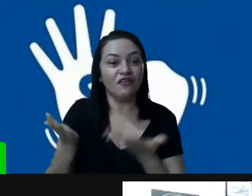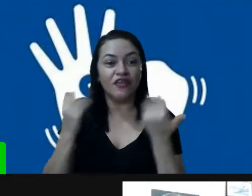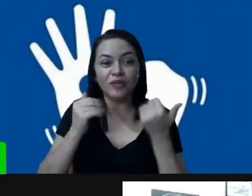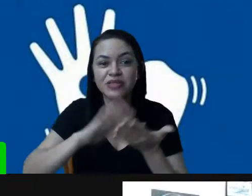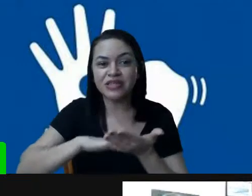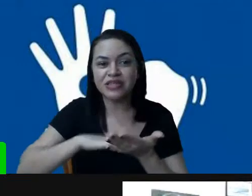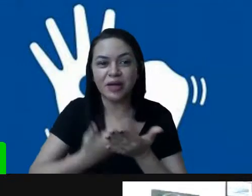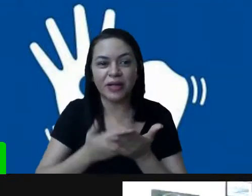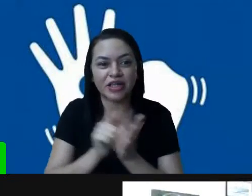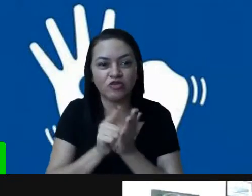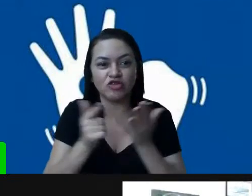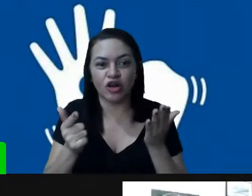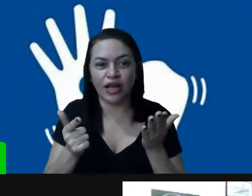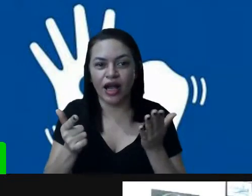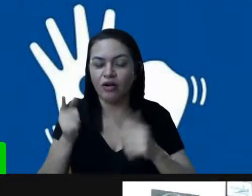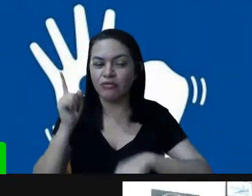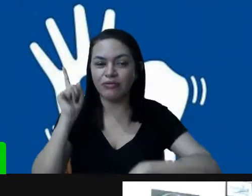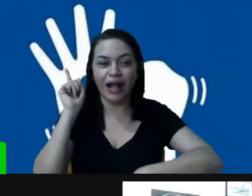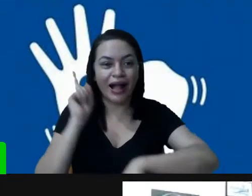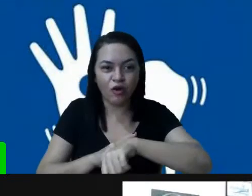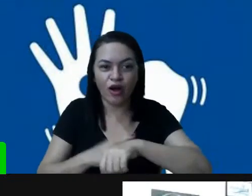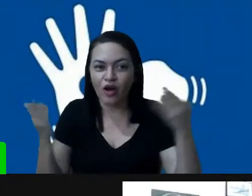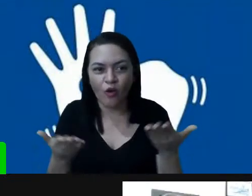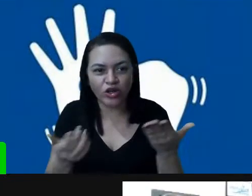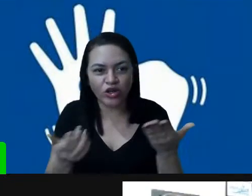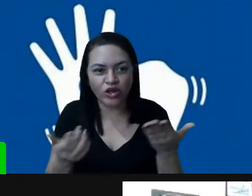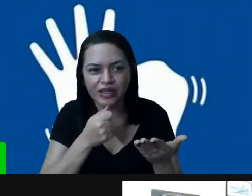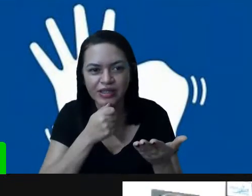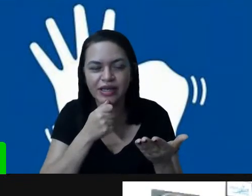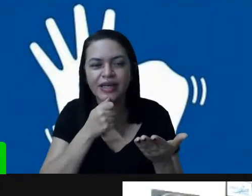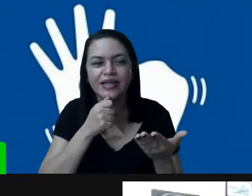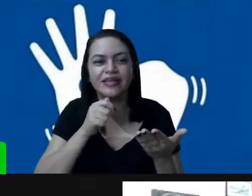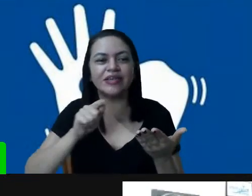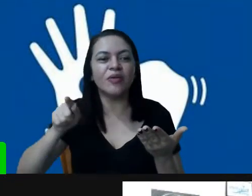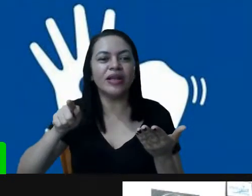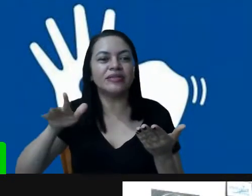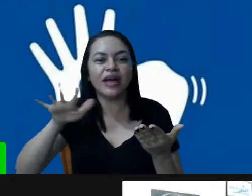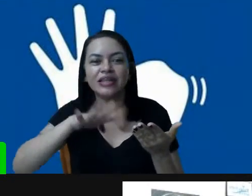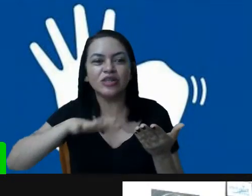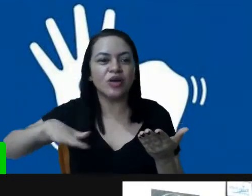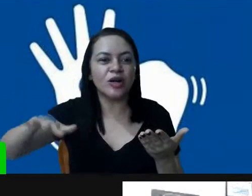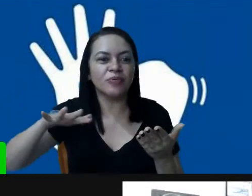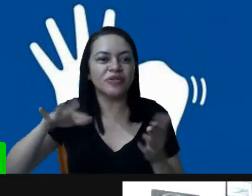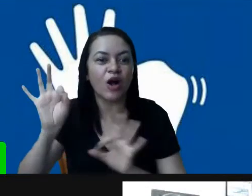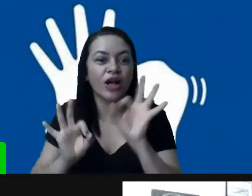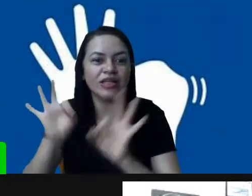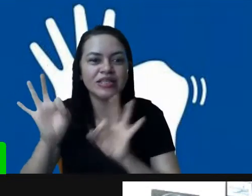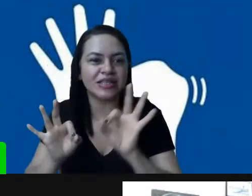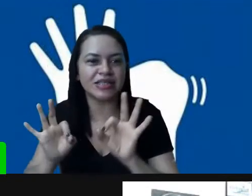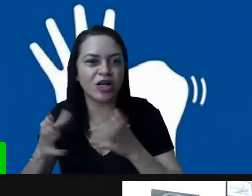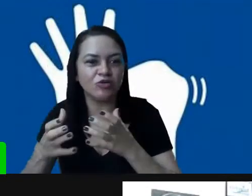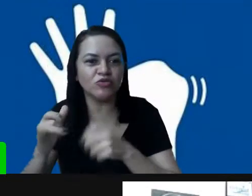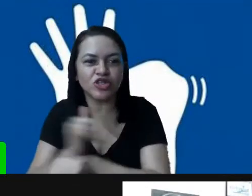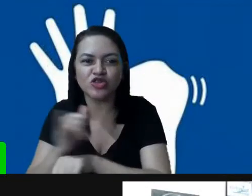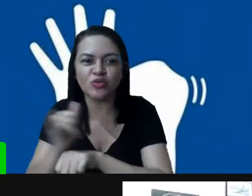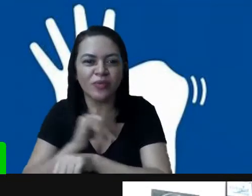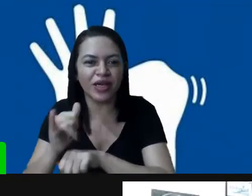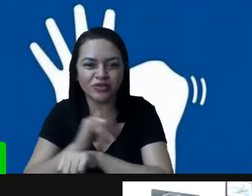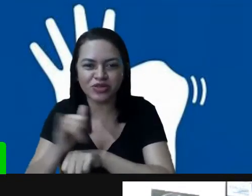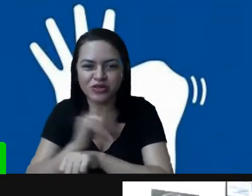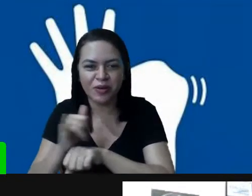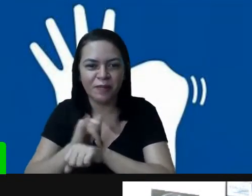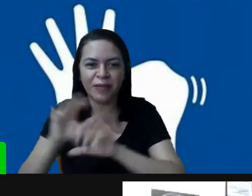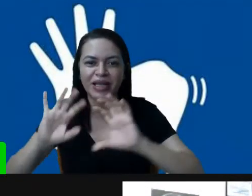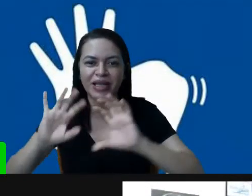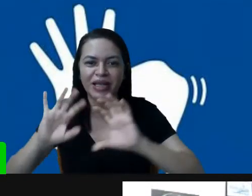assim, vamos interpretar o jornal agora, hoje ainda, então ele está ali no campo da organização dos